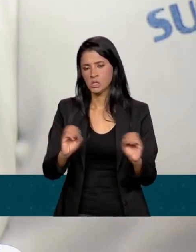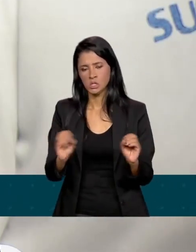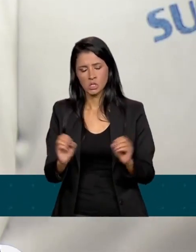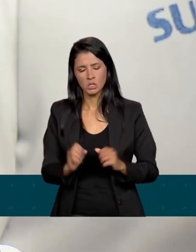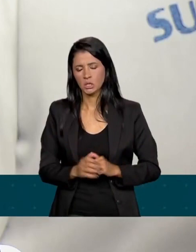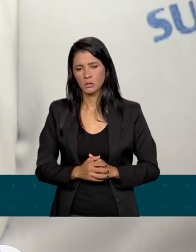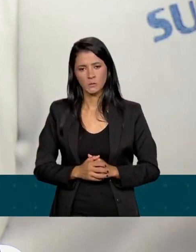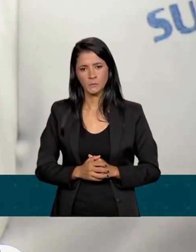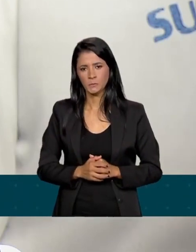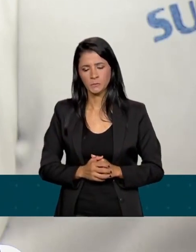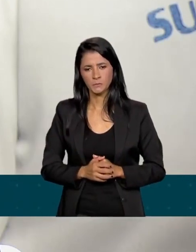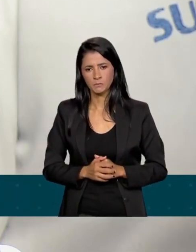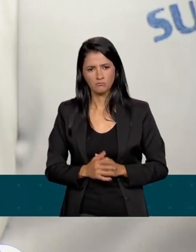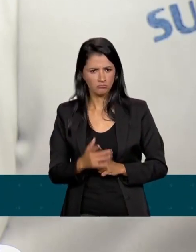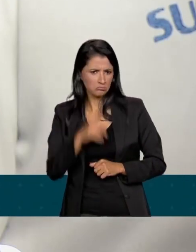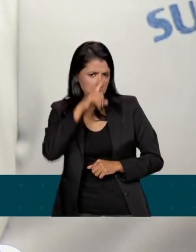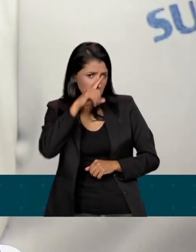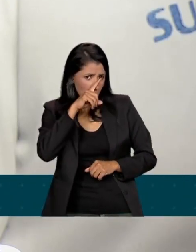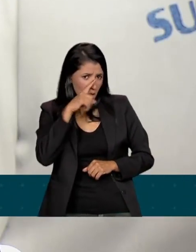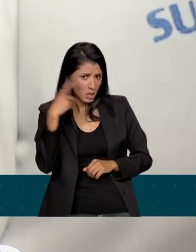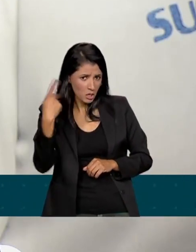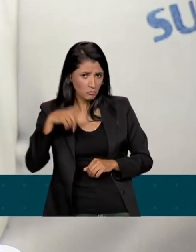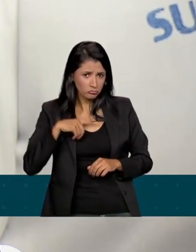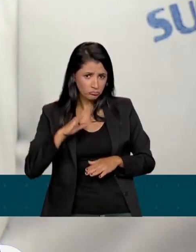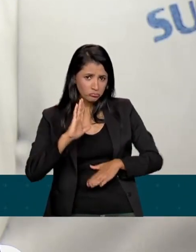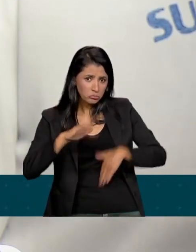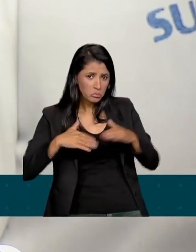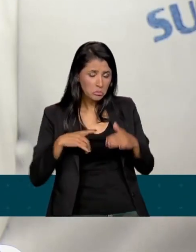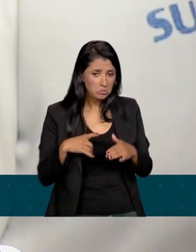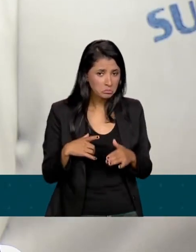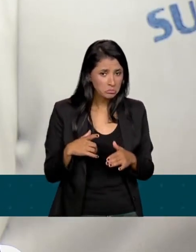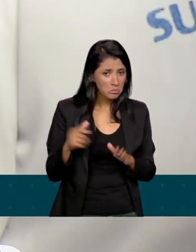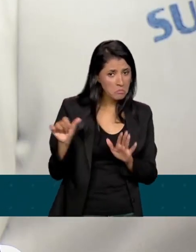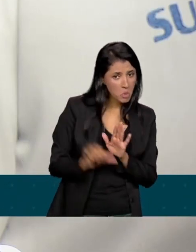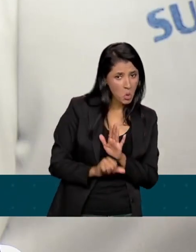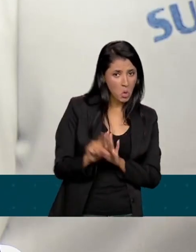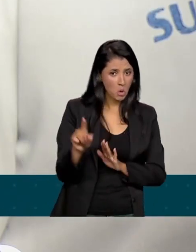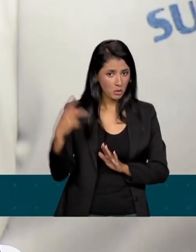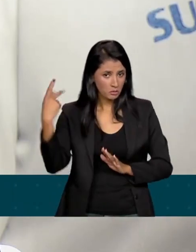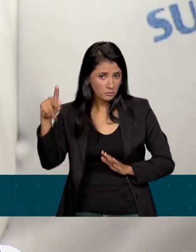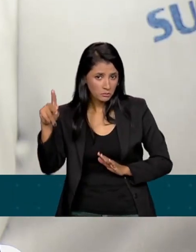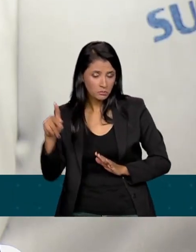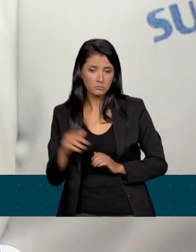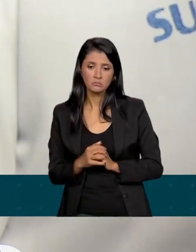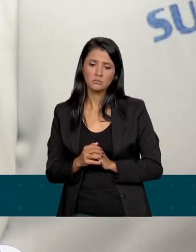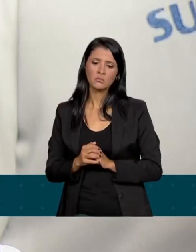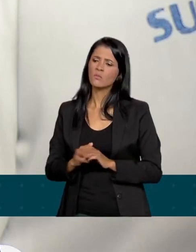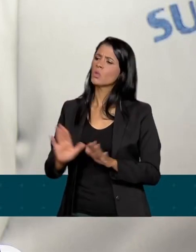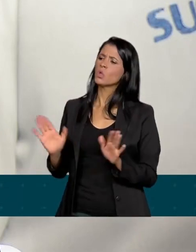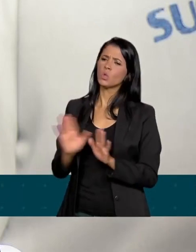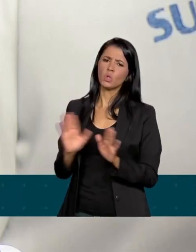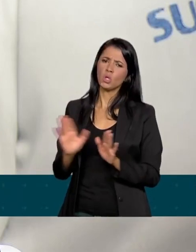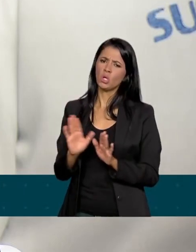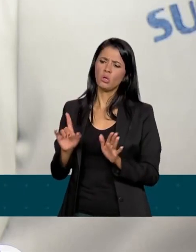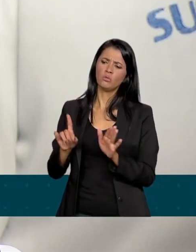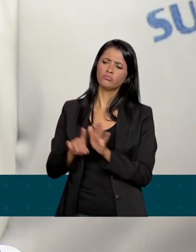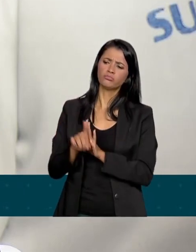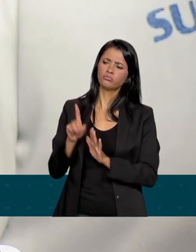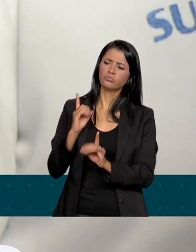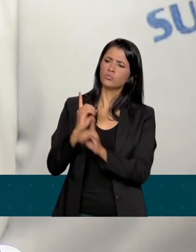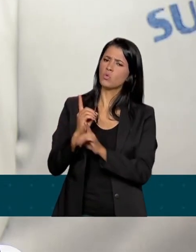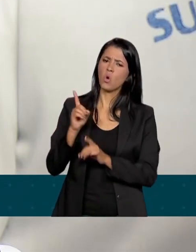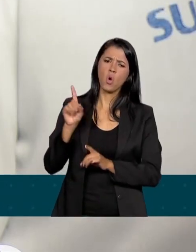dessa natureza. Tem algum risco de avançar para um quadro, uma piora no quadro dele? Não, o diagnóstico é